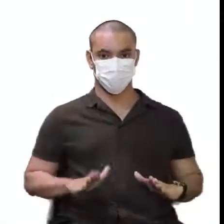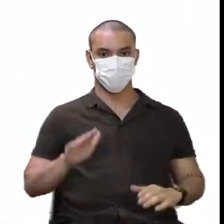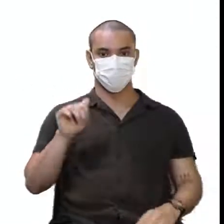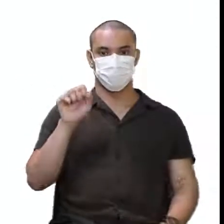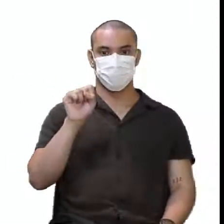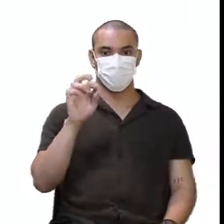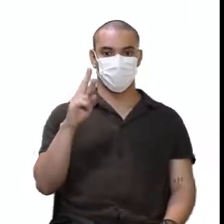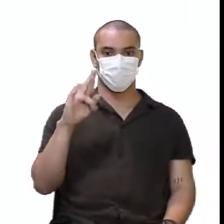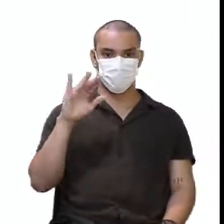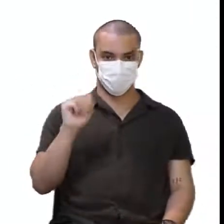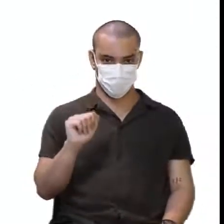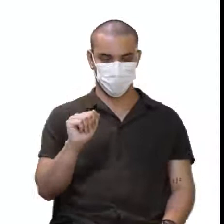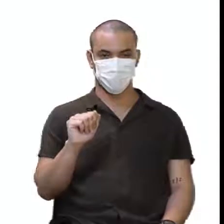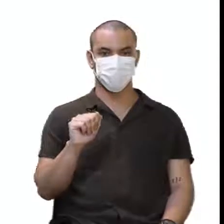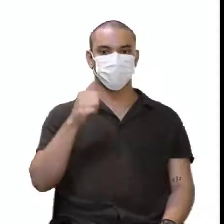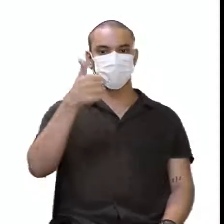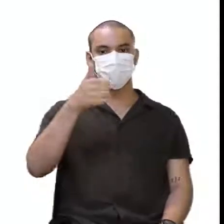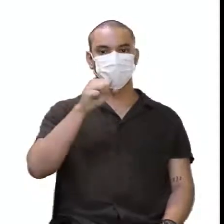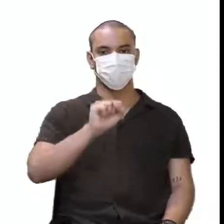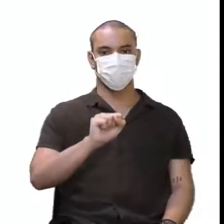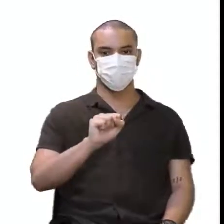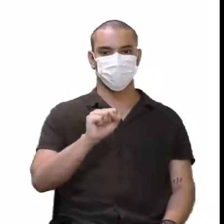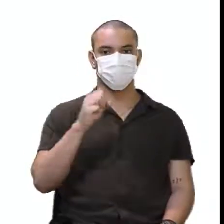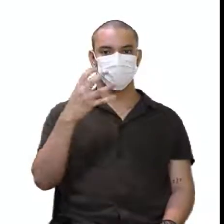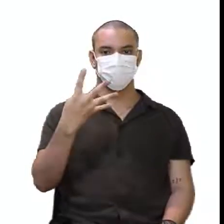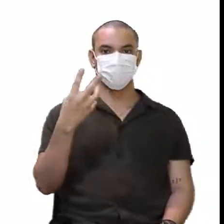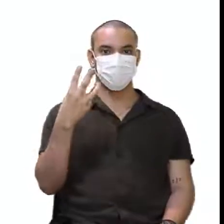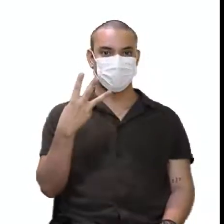Áustria, né? Ele é austríaco. Em